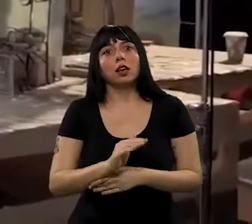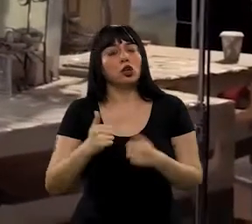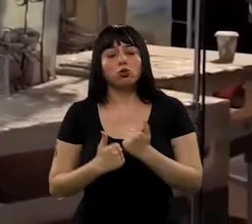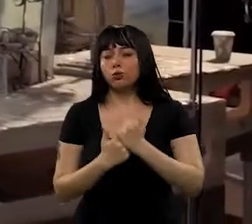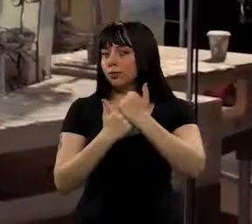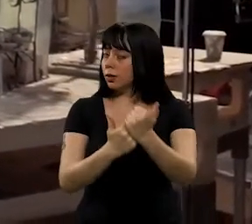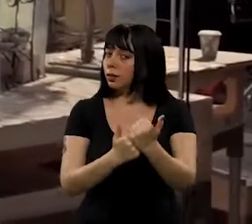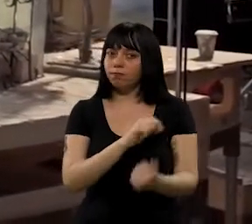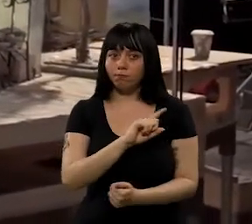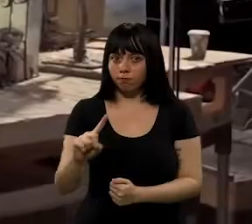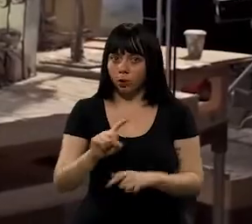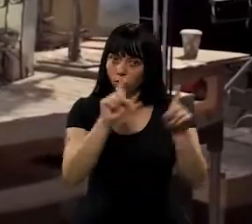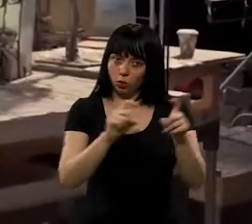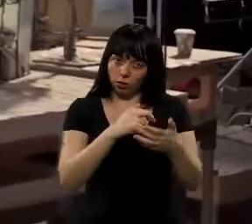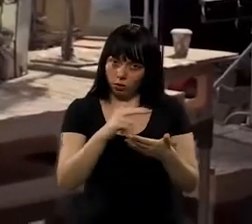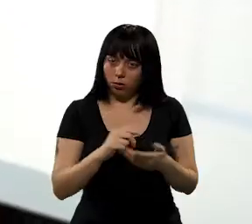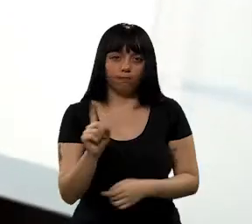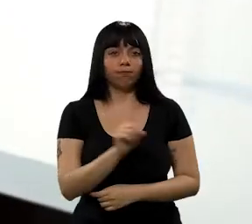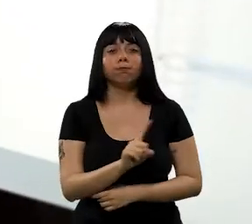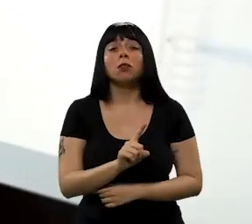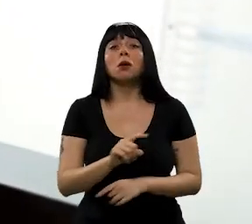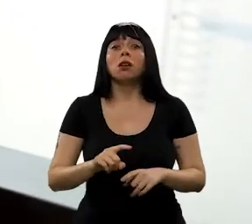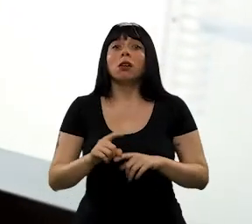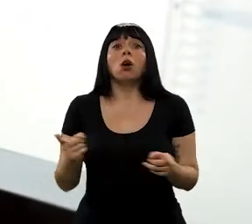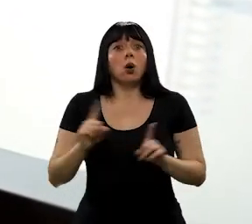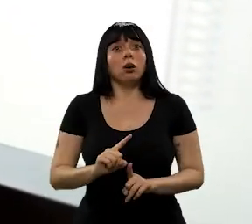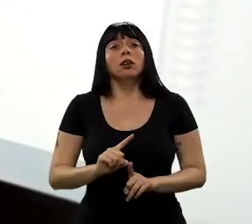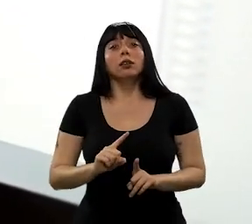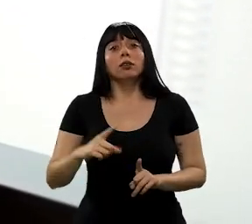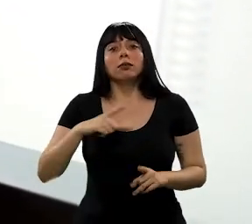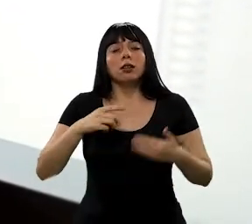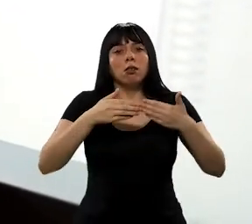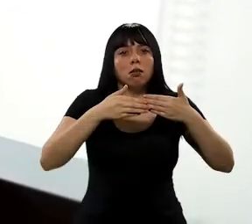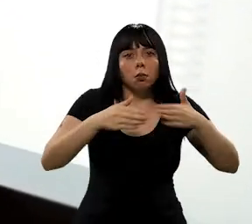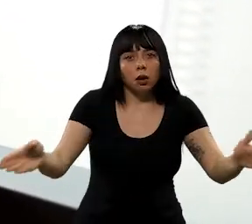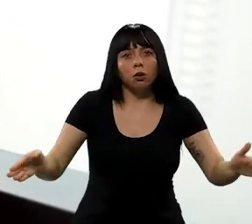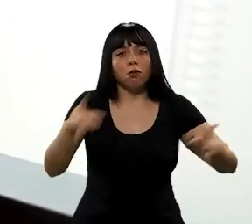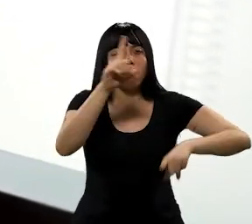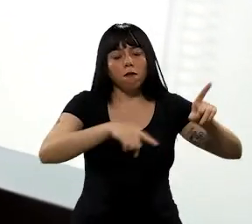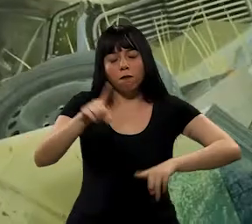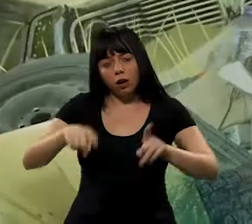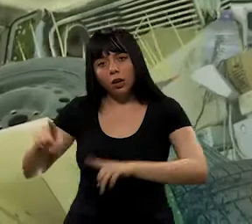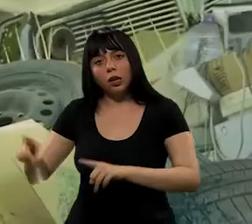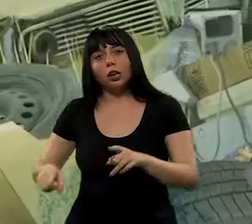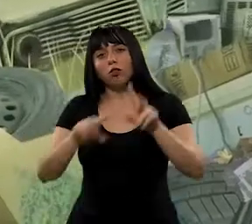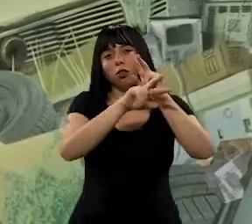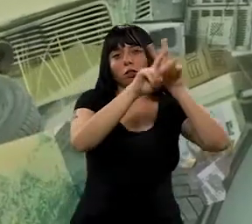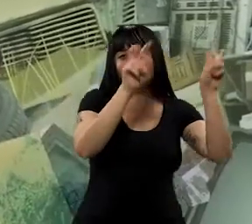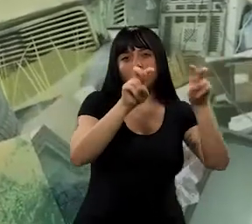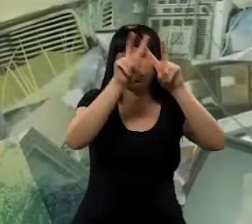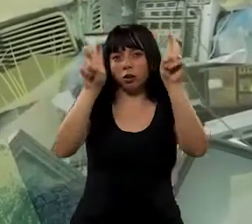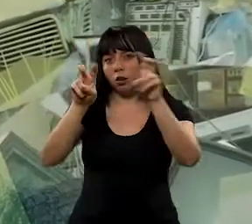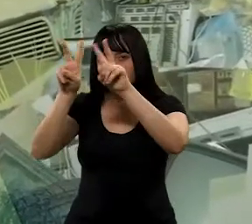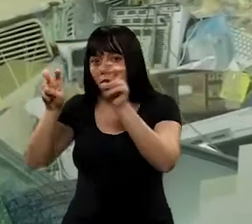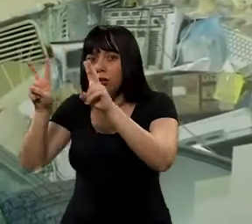completamente substituídas pela computação gráfica nos cinemas. Ao contrário, houve uma abertura para uma variedade interessante de títulos que, se não